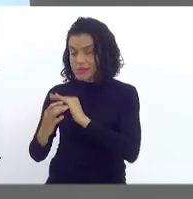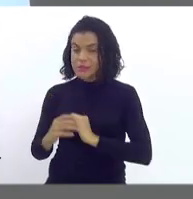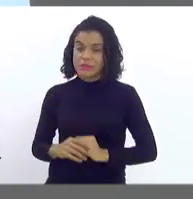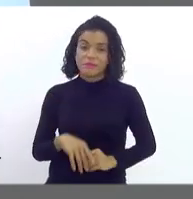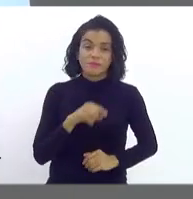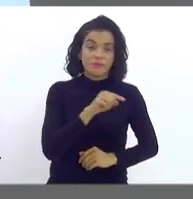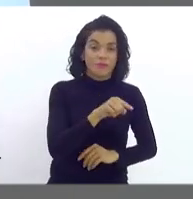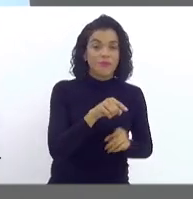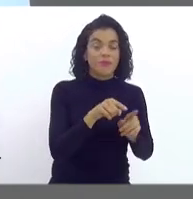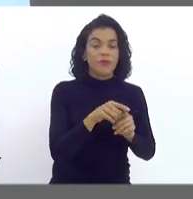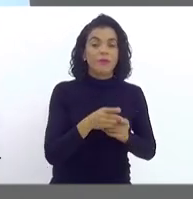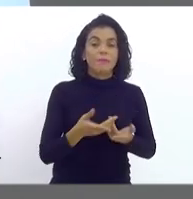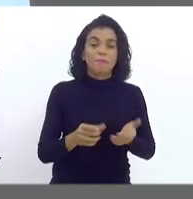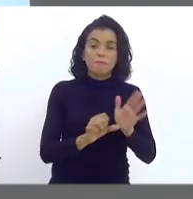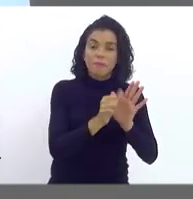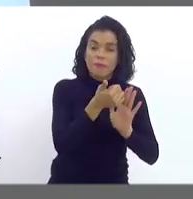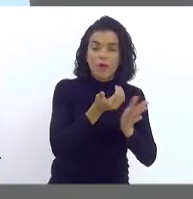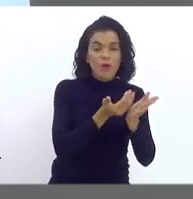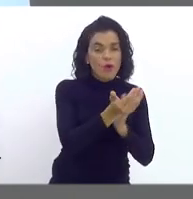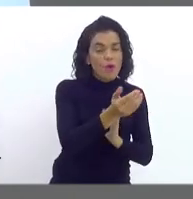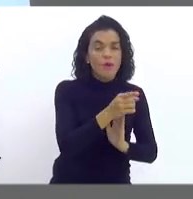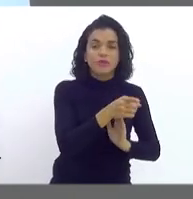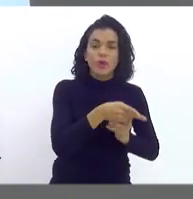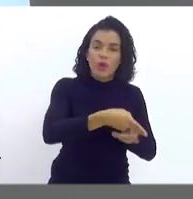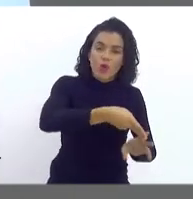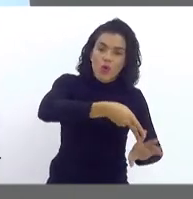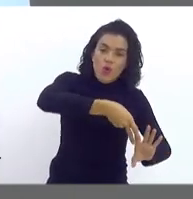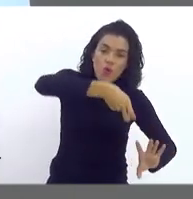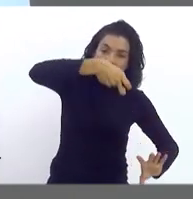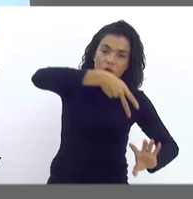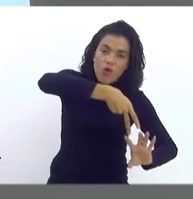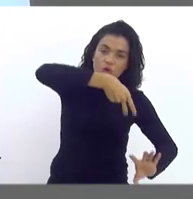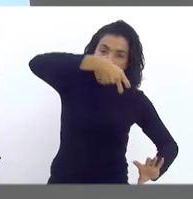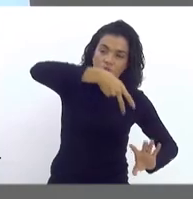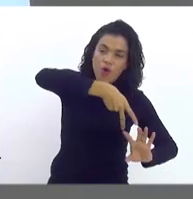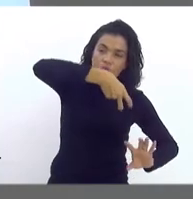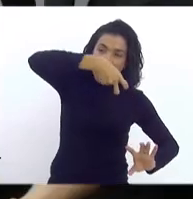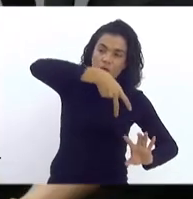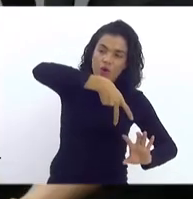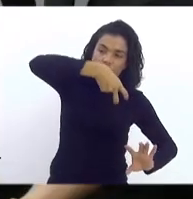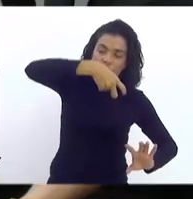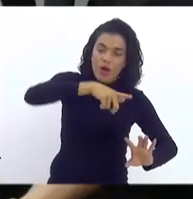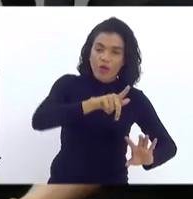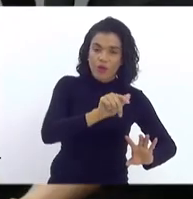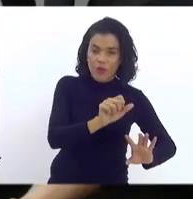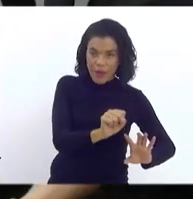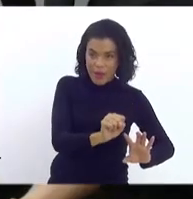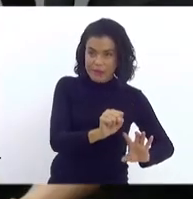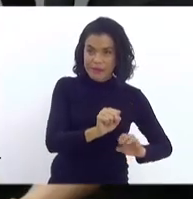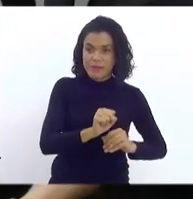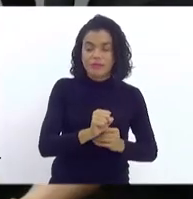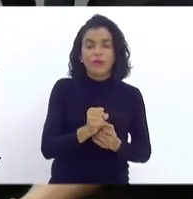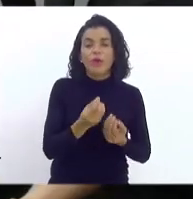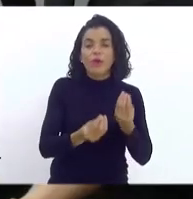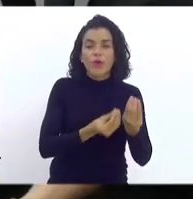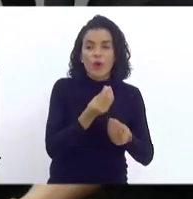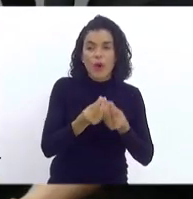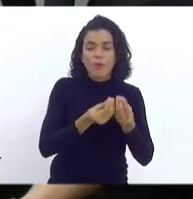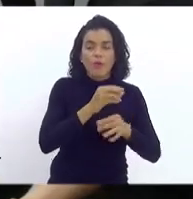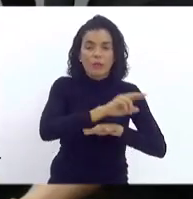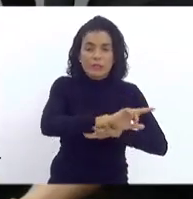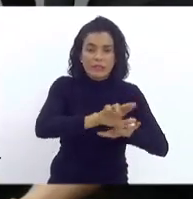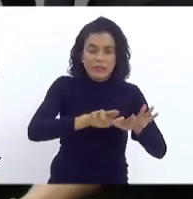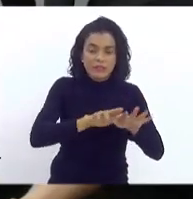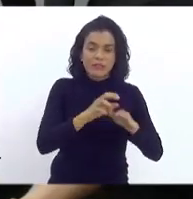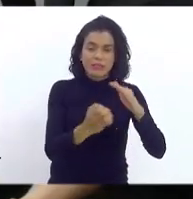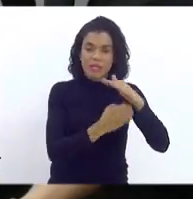Na utilização. Primeiro começa com a exploração e produção do gás, que é feito por diversas